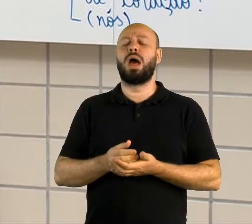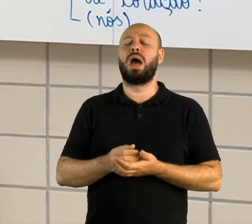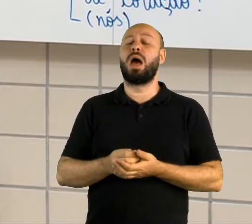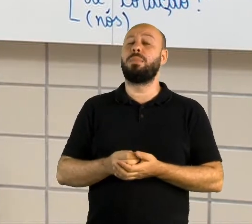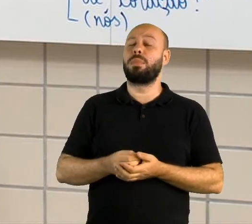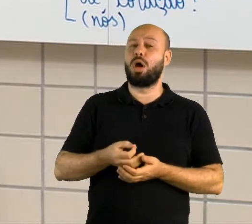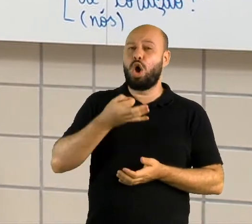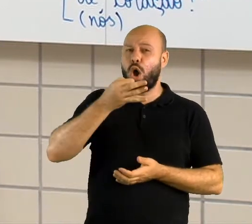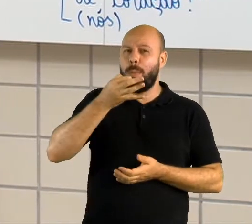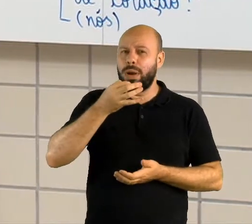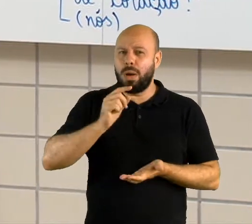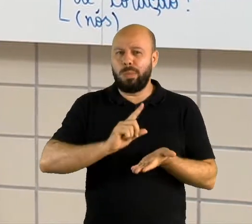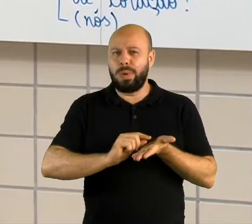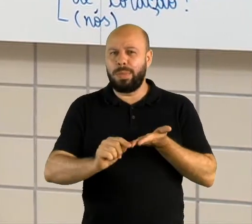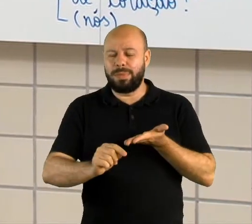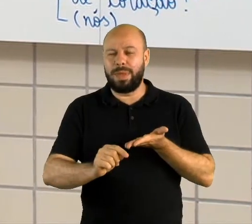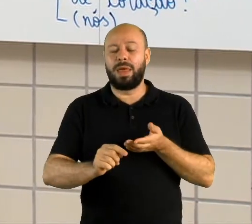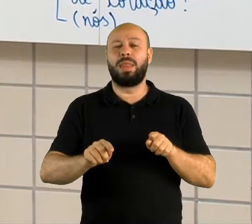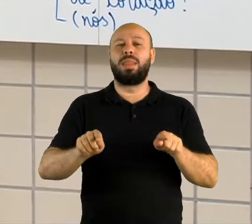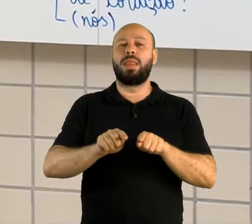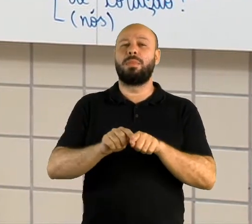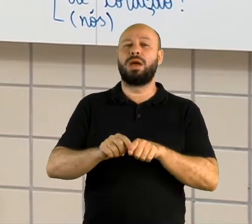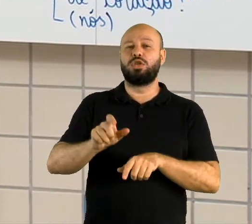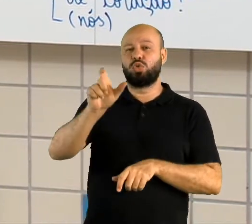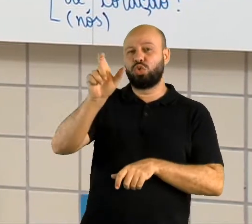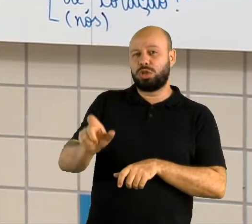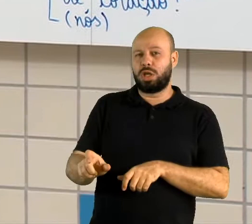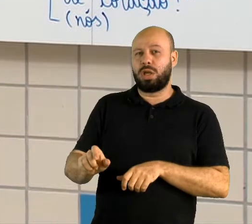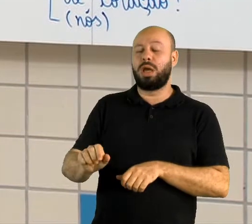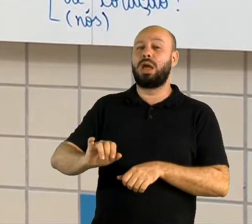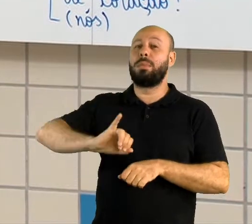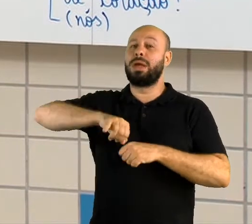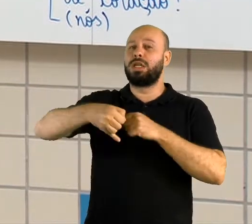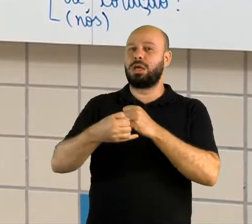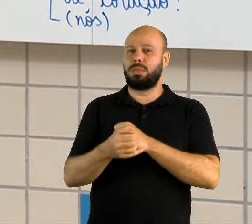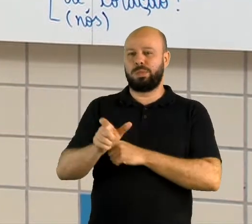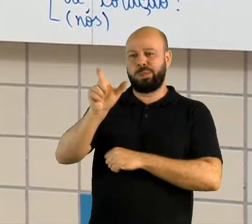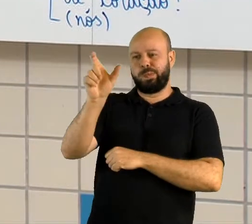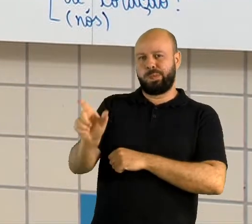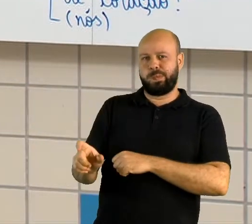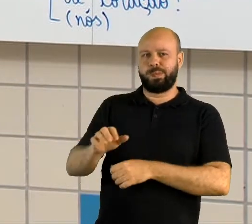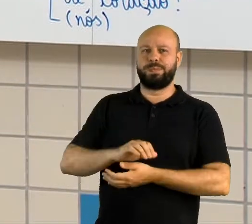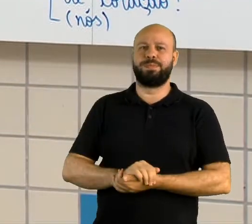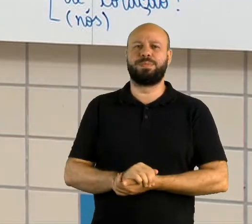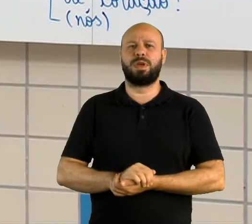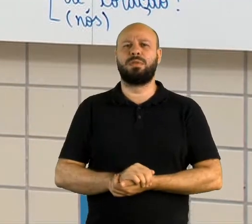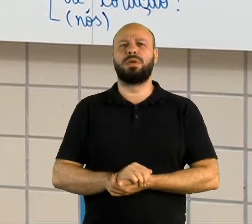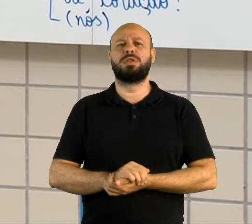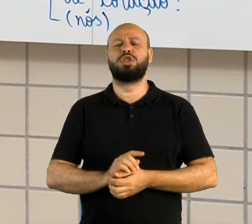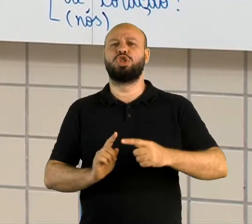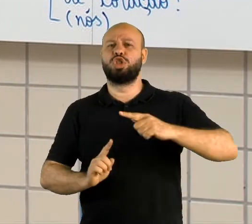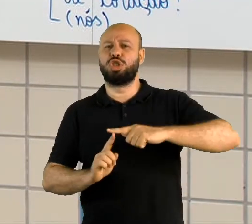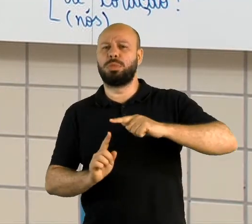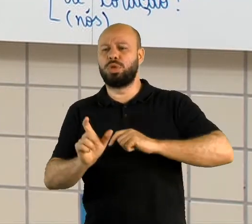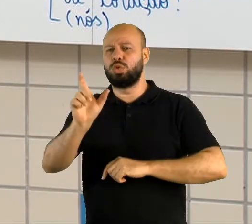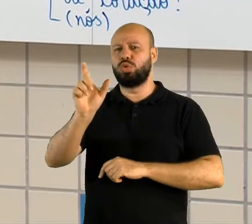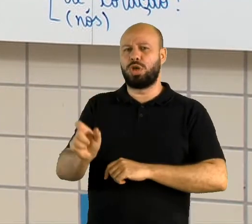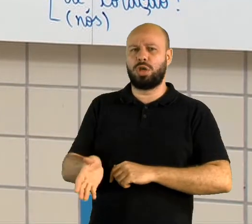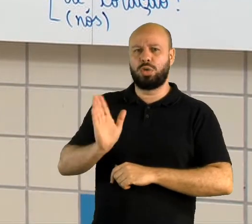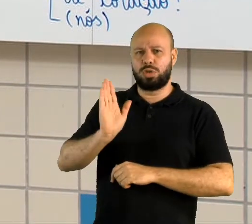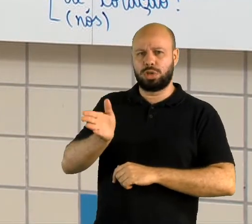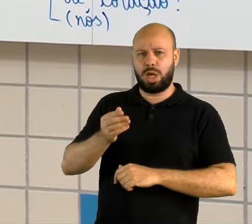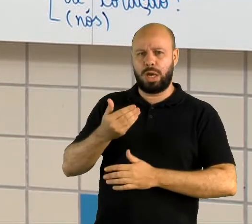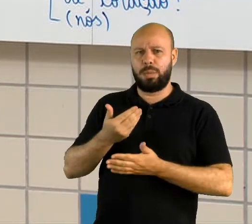opinião, sujeito e predicativo do sujeito. Vocês já estudaram sobre tipos de sujeito no 8º